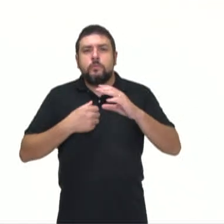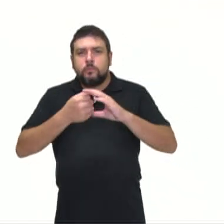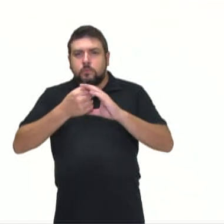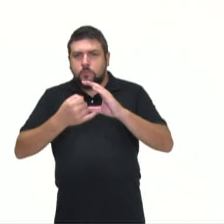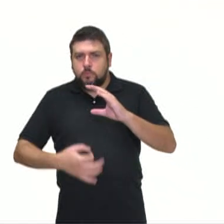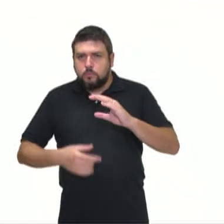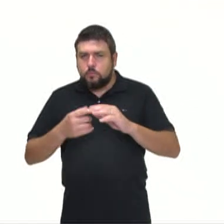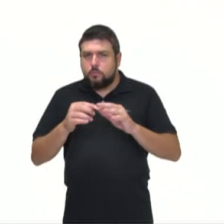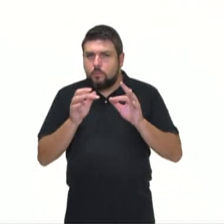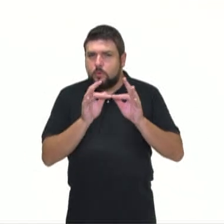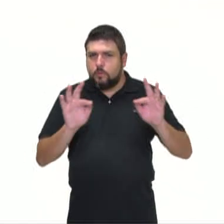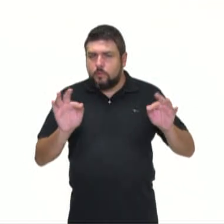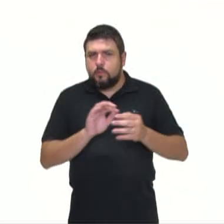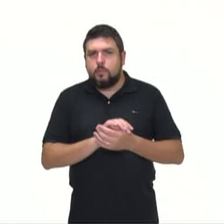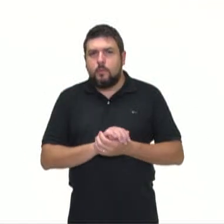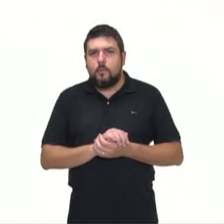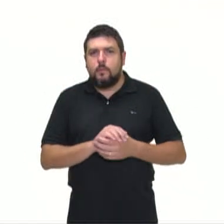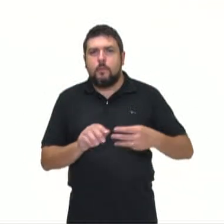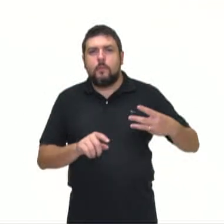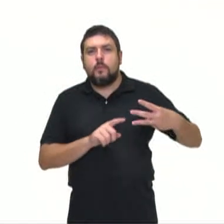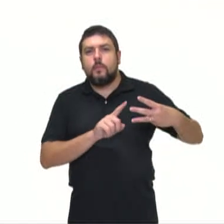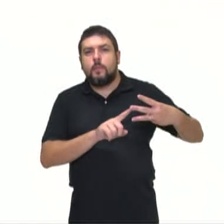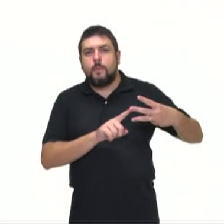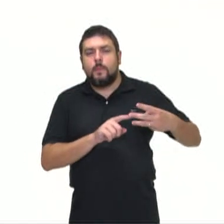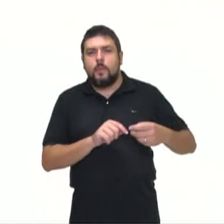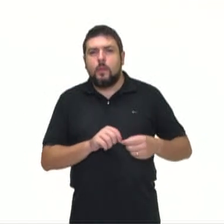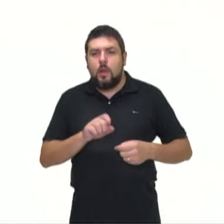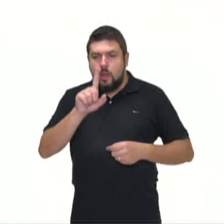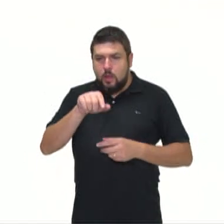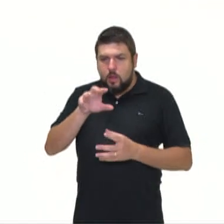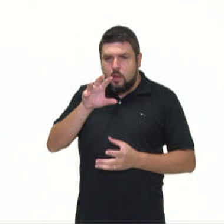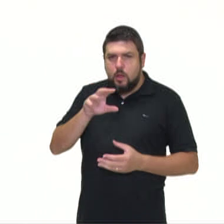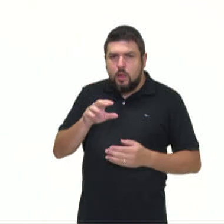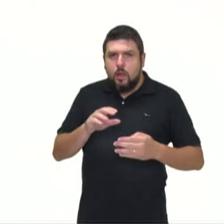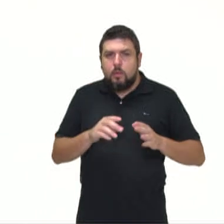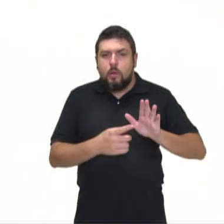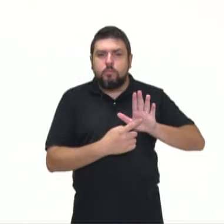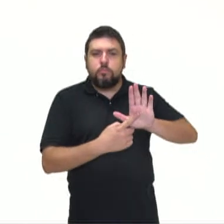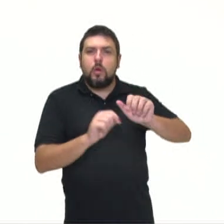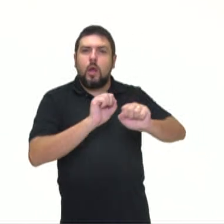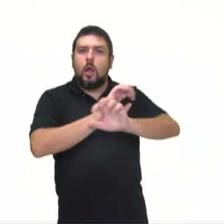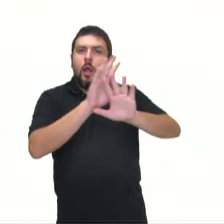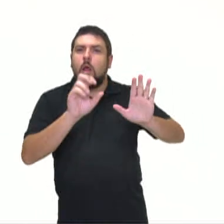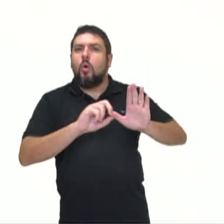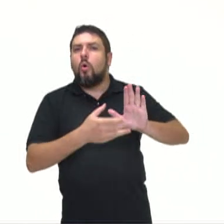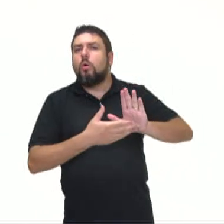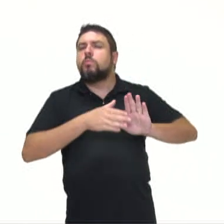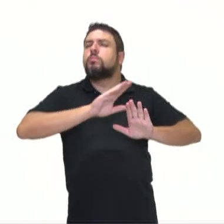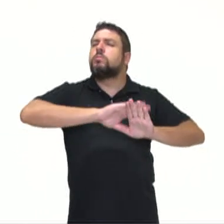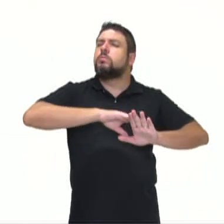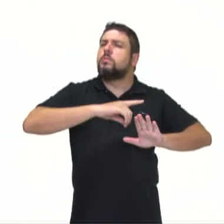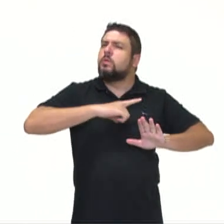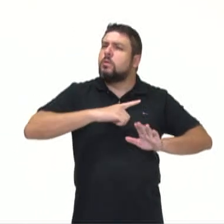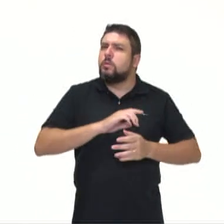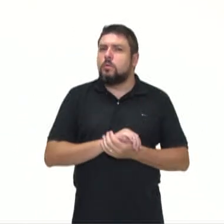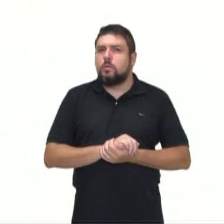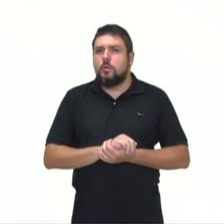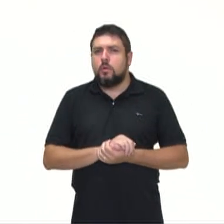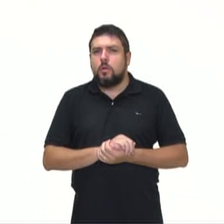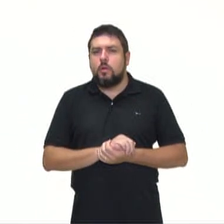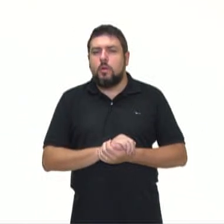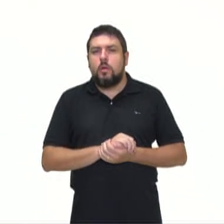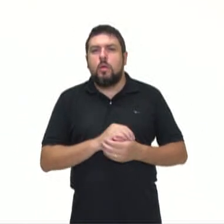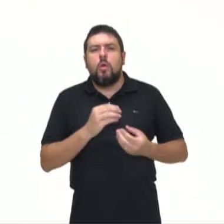nas orações? Letra B, elas são objetivas ou subjetivas? Explique. Como são classificados